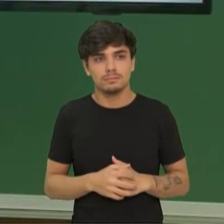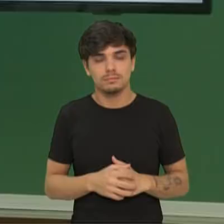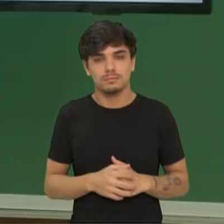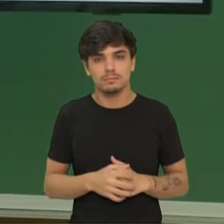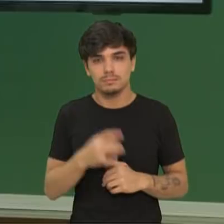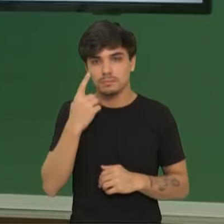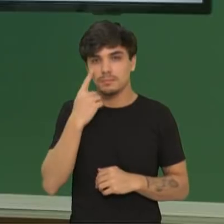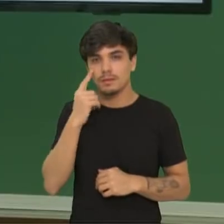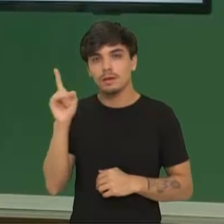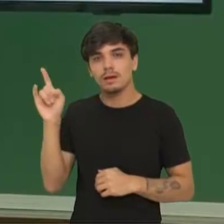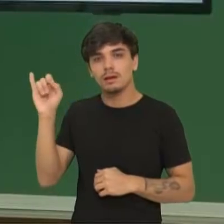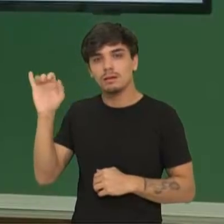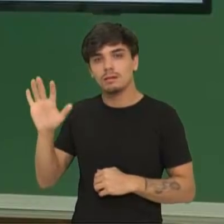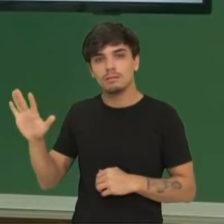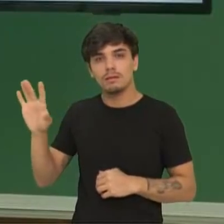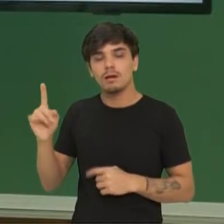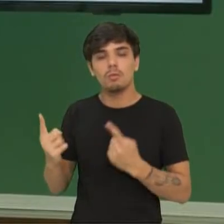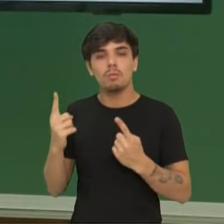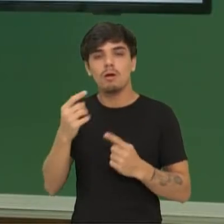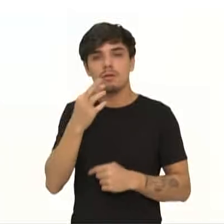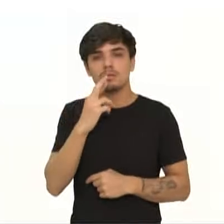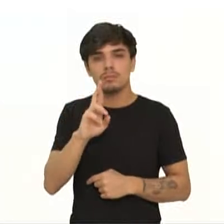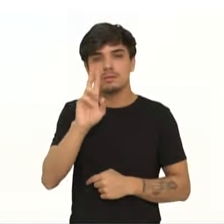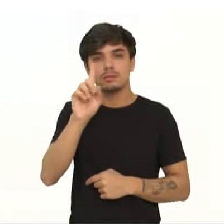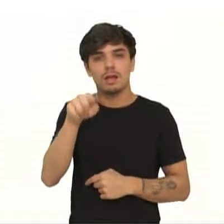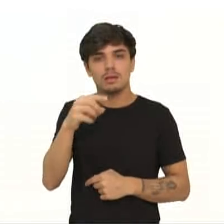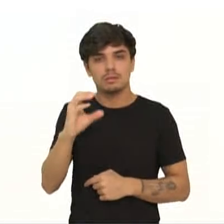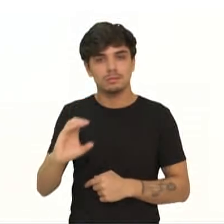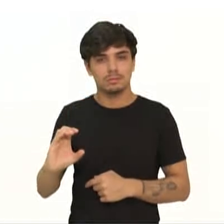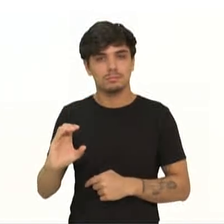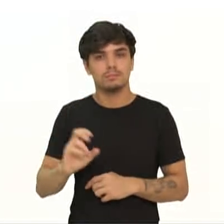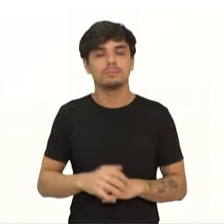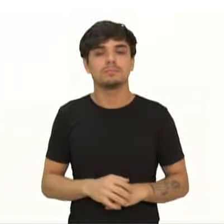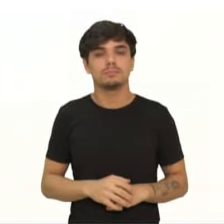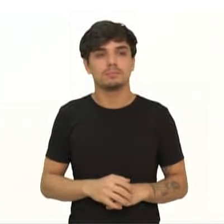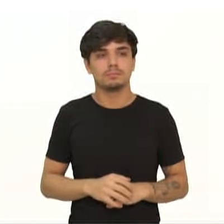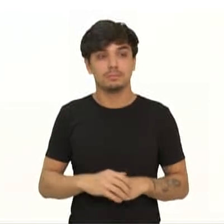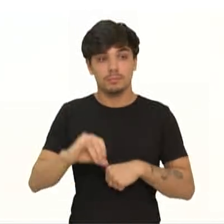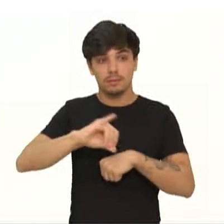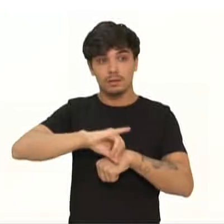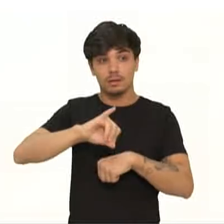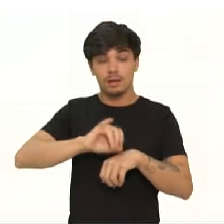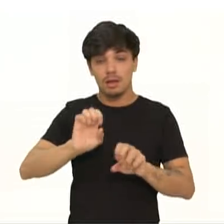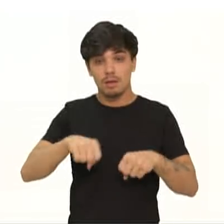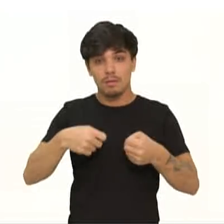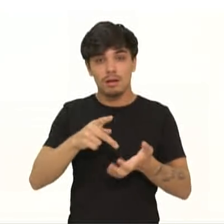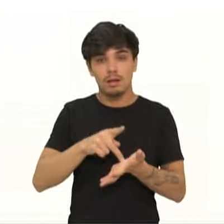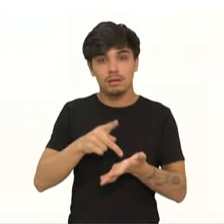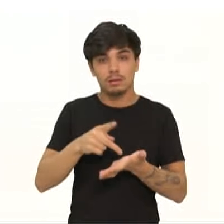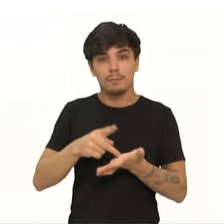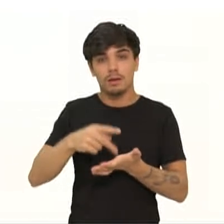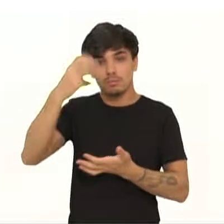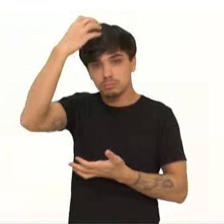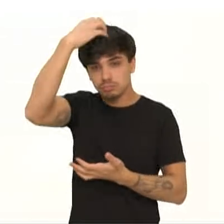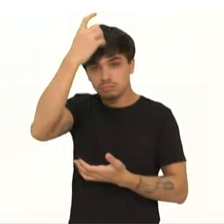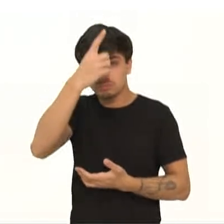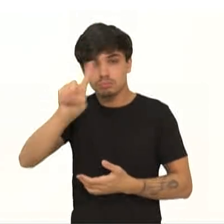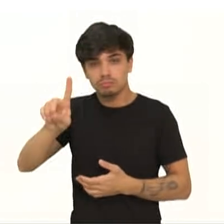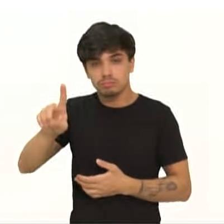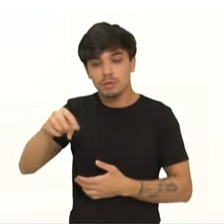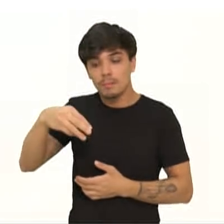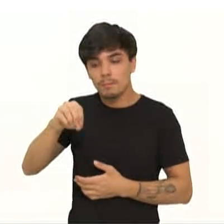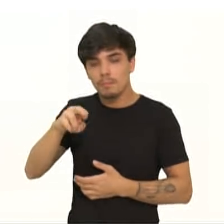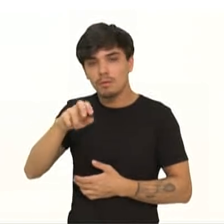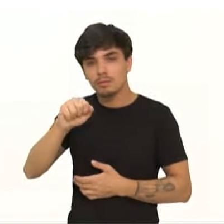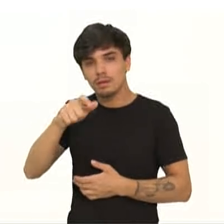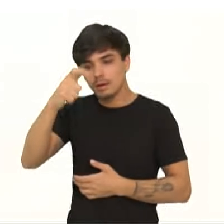Olhe lá, qual que é a resposta certa? A C, a centralização do poder real e absoluto do monarca na